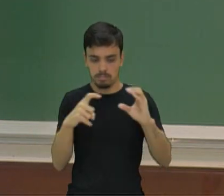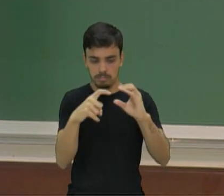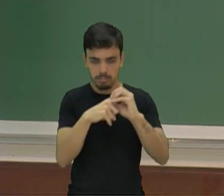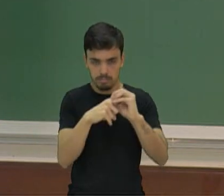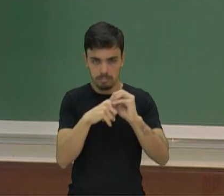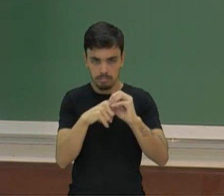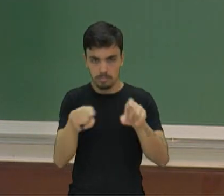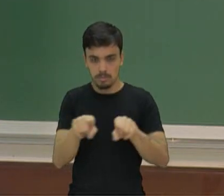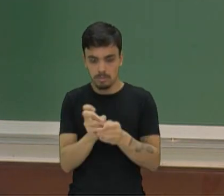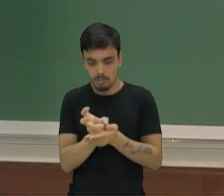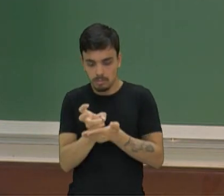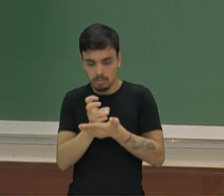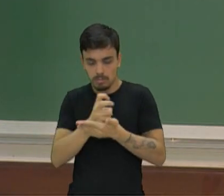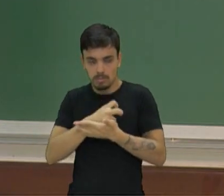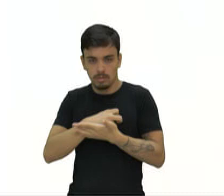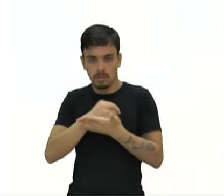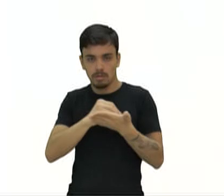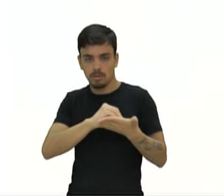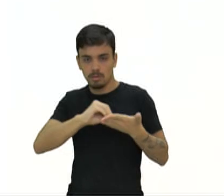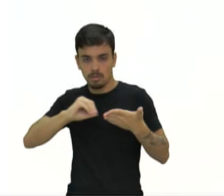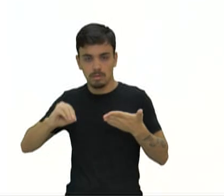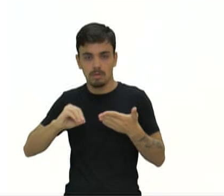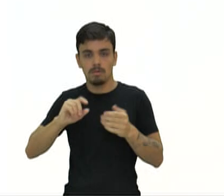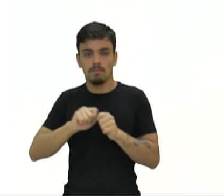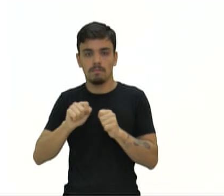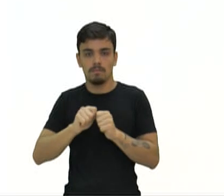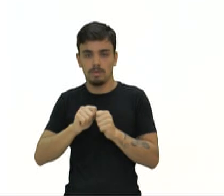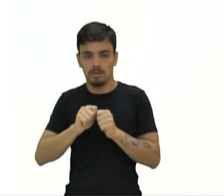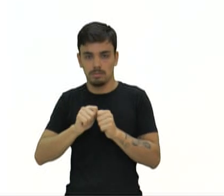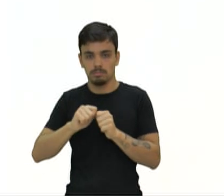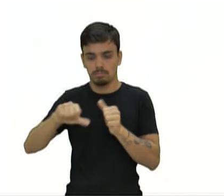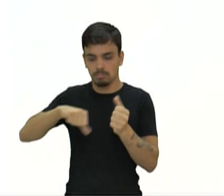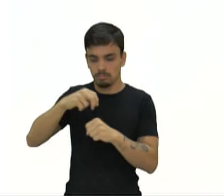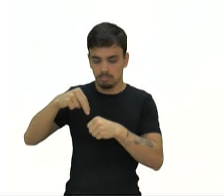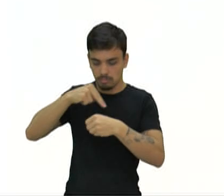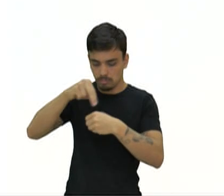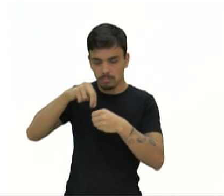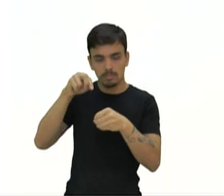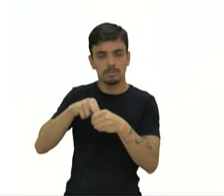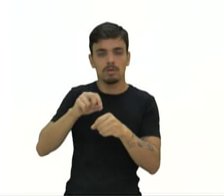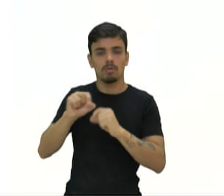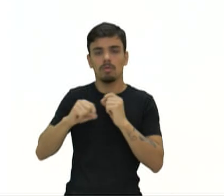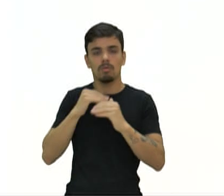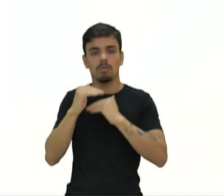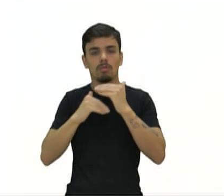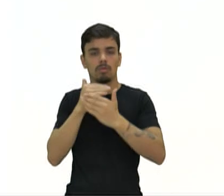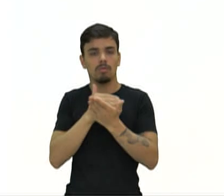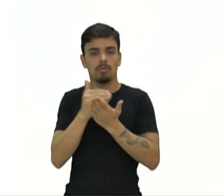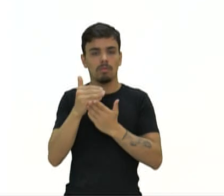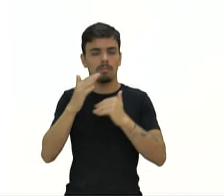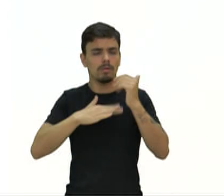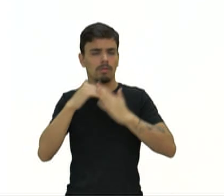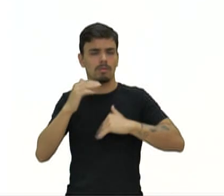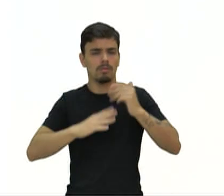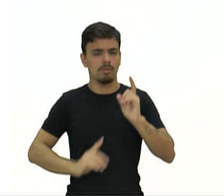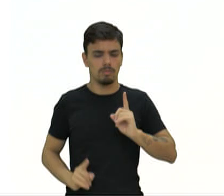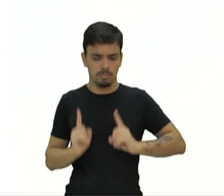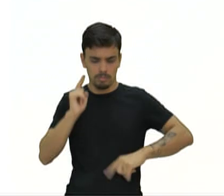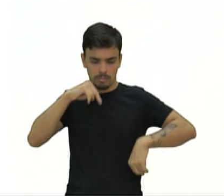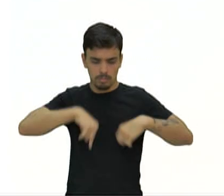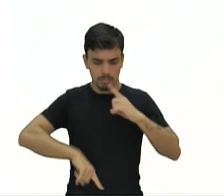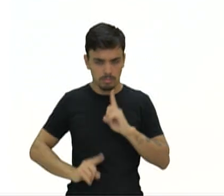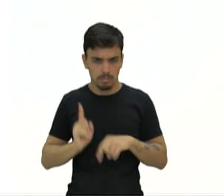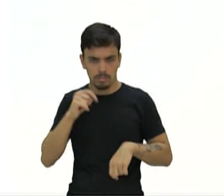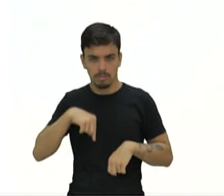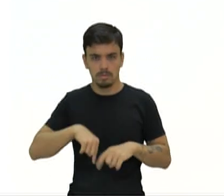esse embrião se deslocou até o núcleo, fez a anidação, né? Começa a produção daquele hormoninho que a gente já viu em outra aula